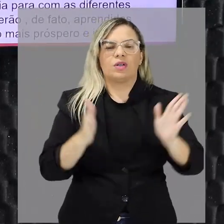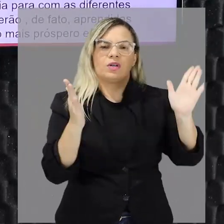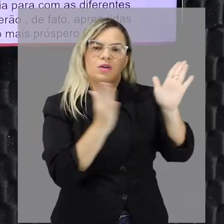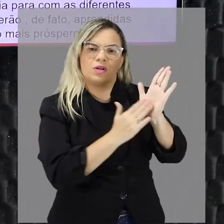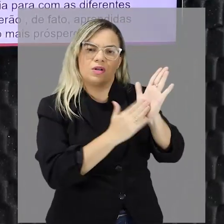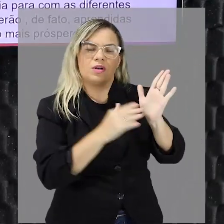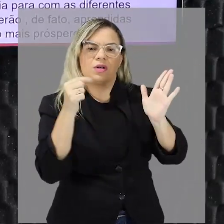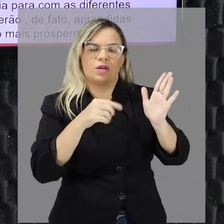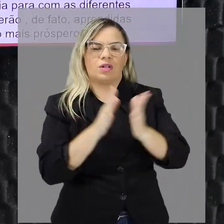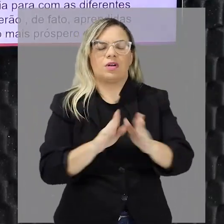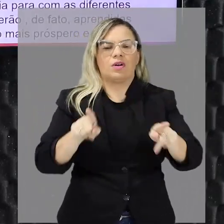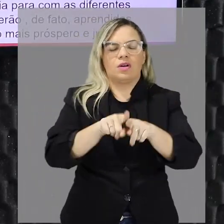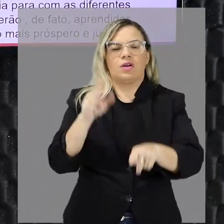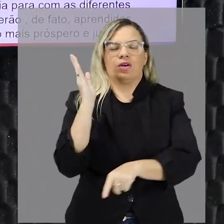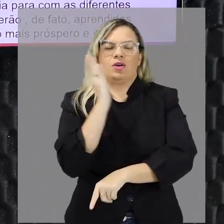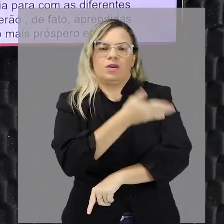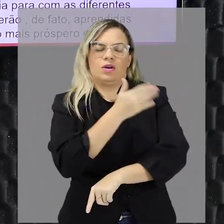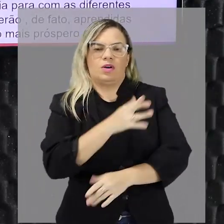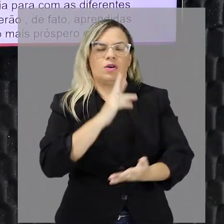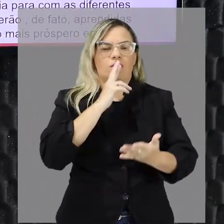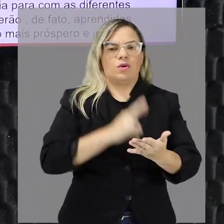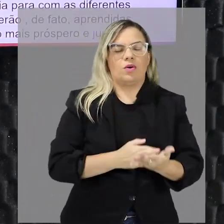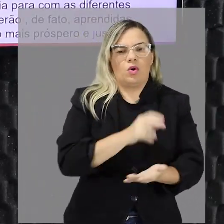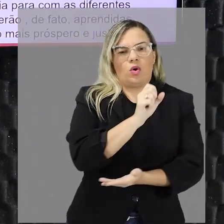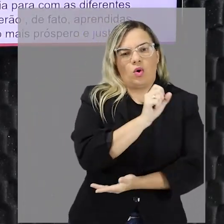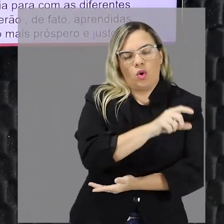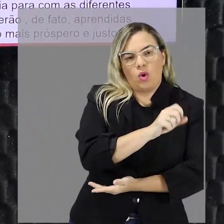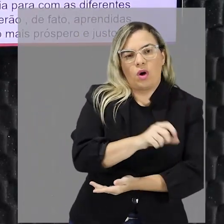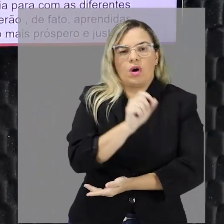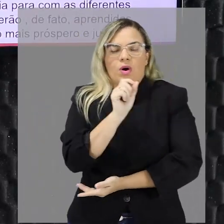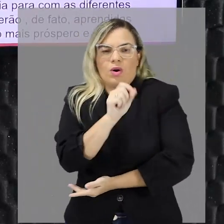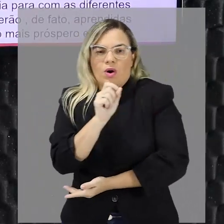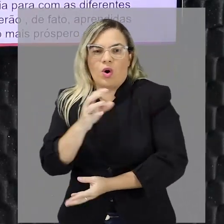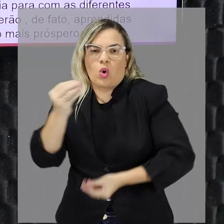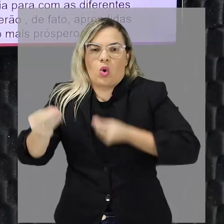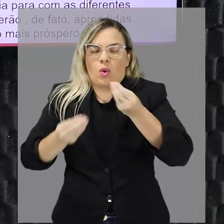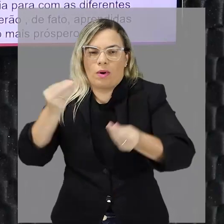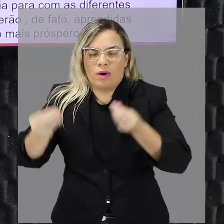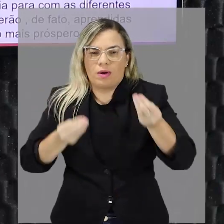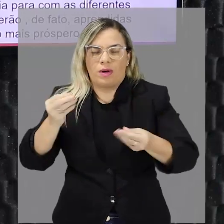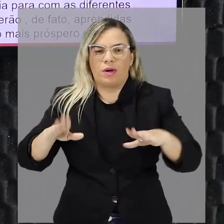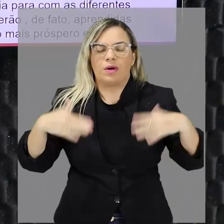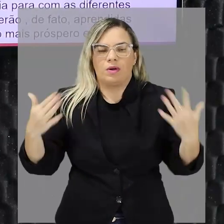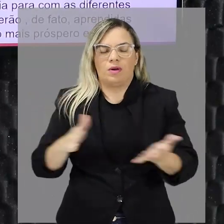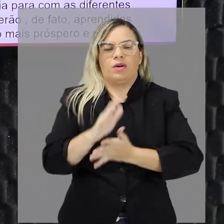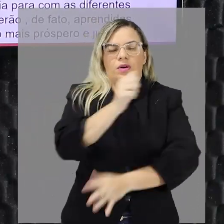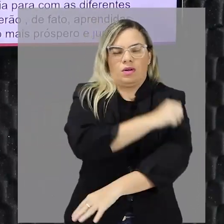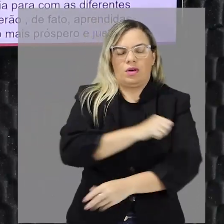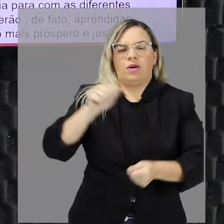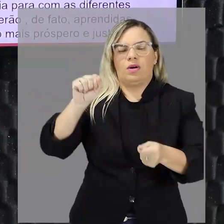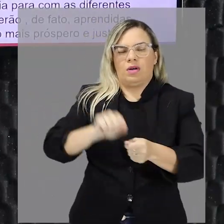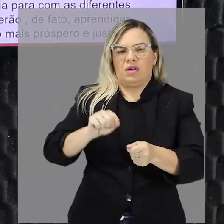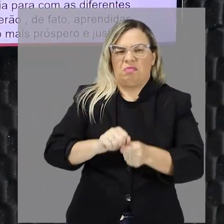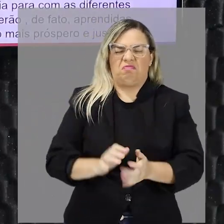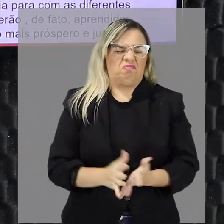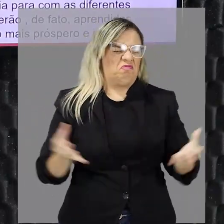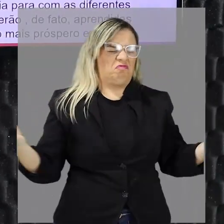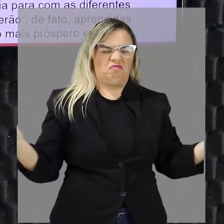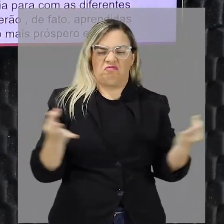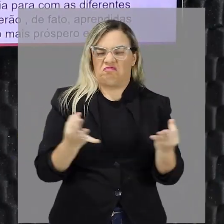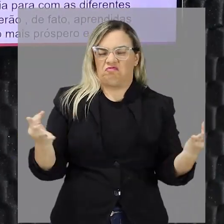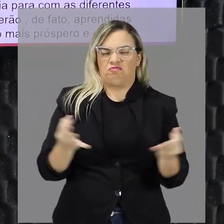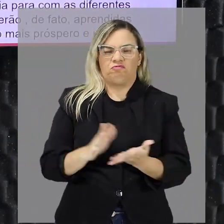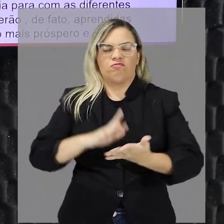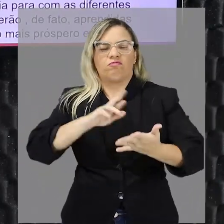de intervenção, respondendo o que, quem e como. Então, o Guilherme realmente fez uma